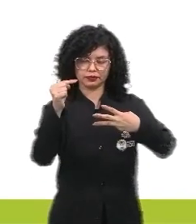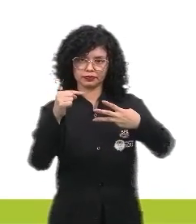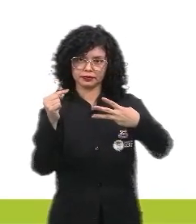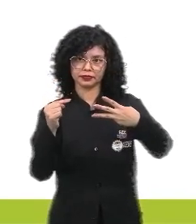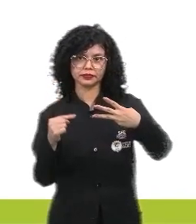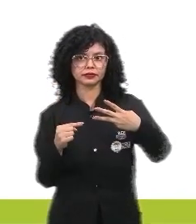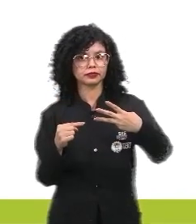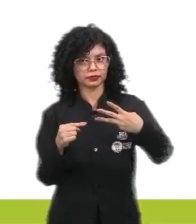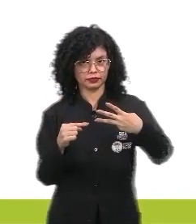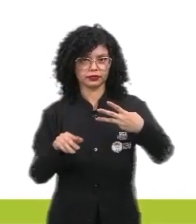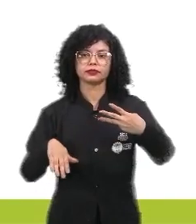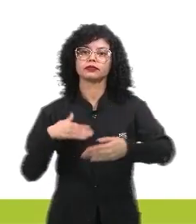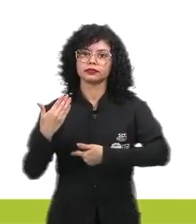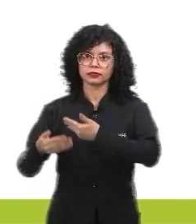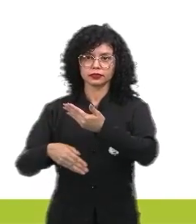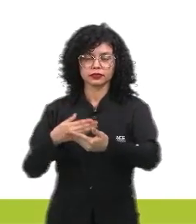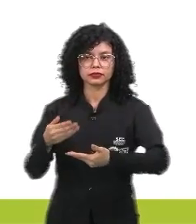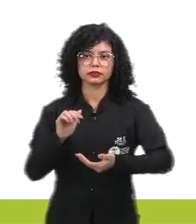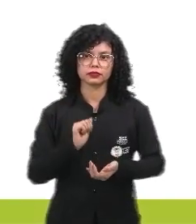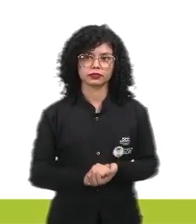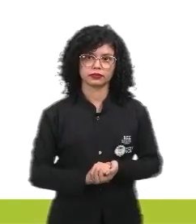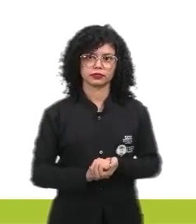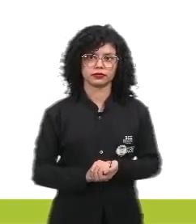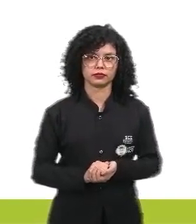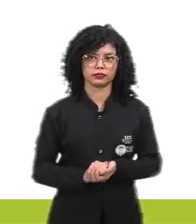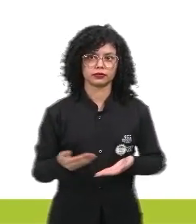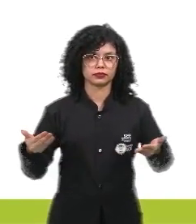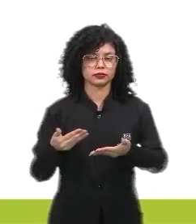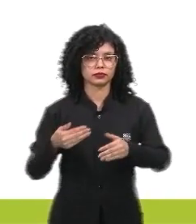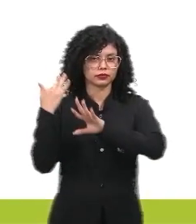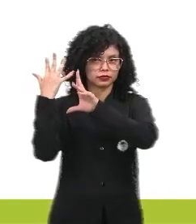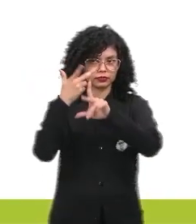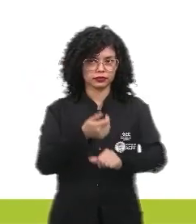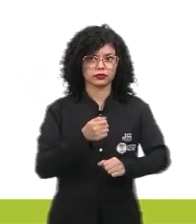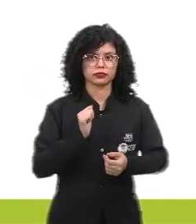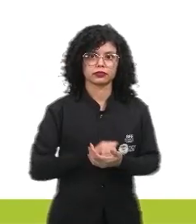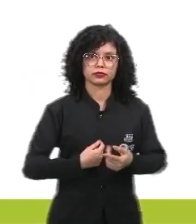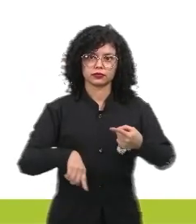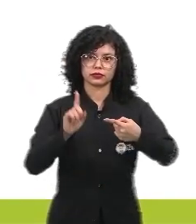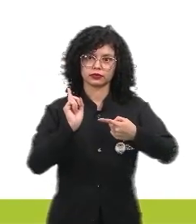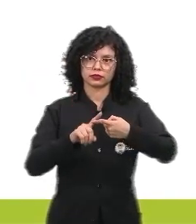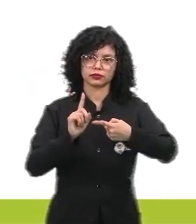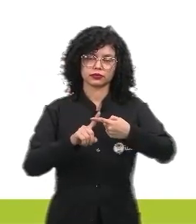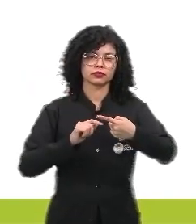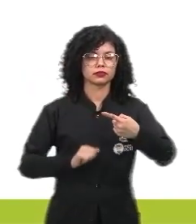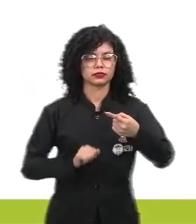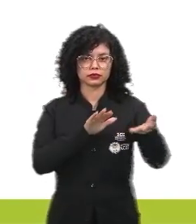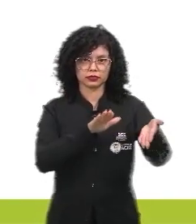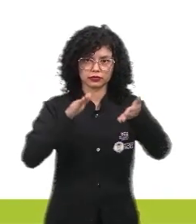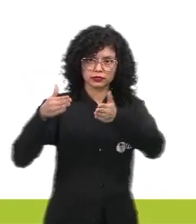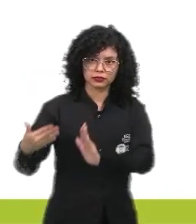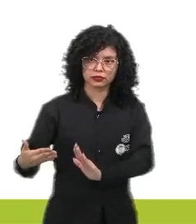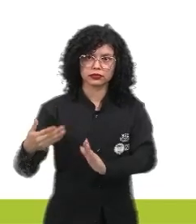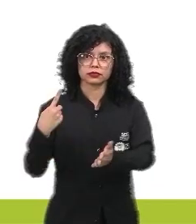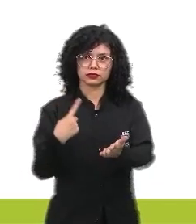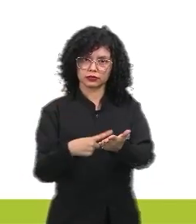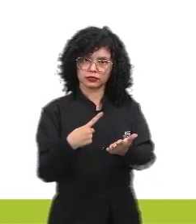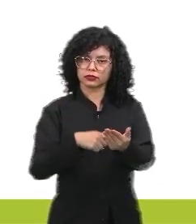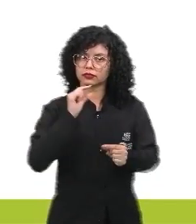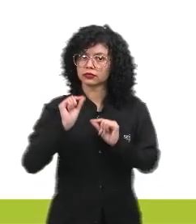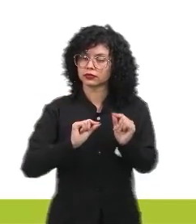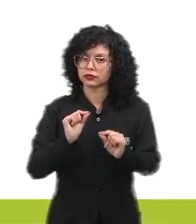fases desse processo industrial que nós vamos hoje relembrar. A primeira fase, marcada aí